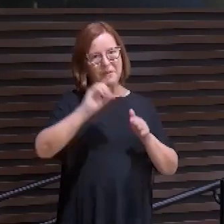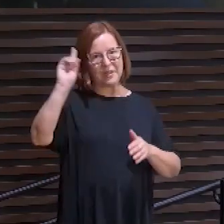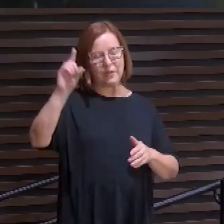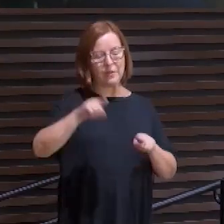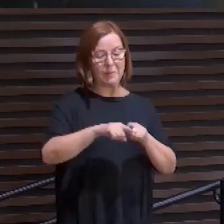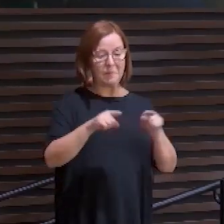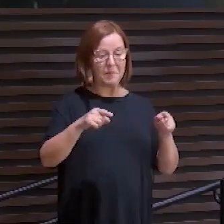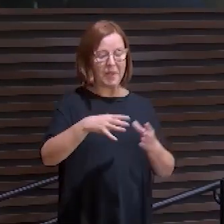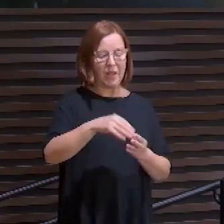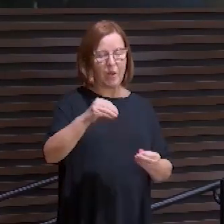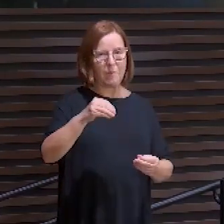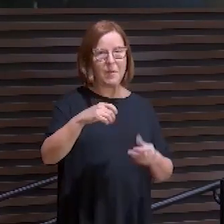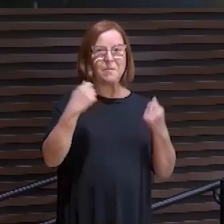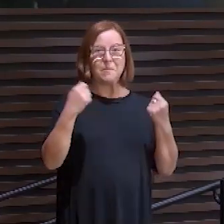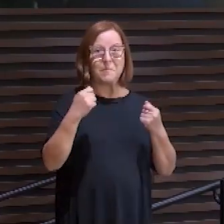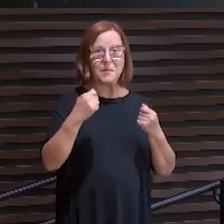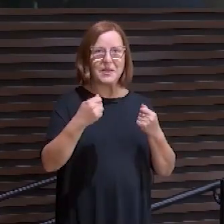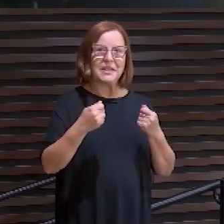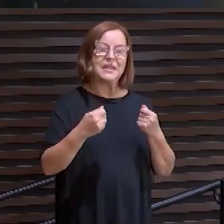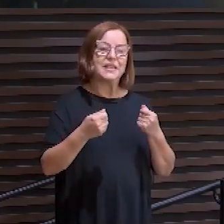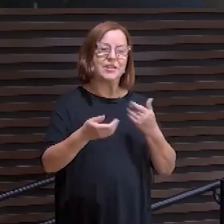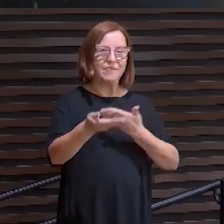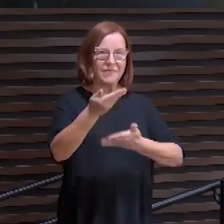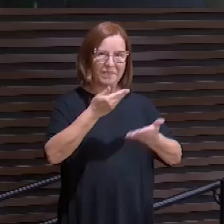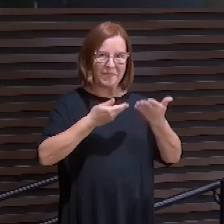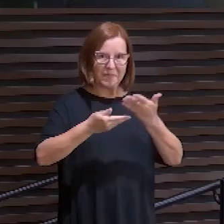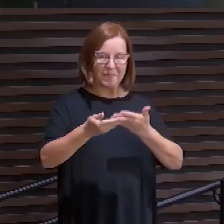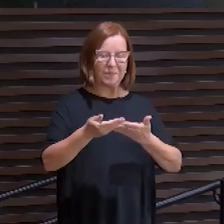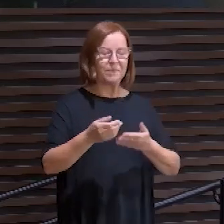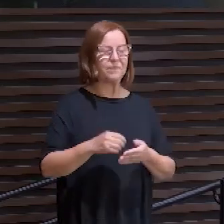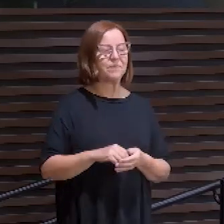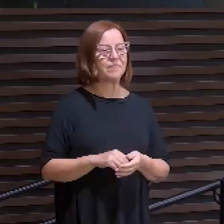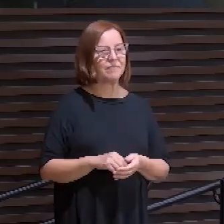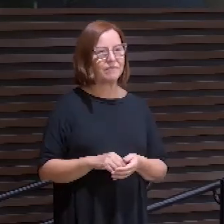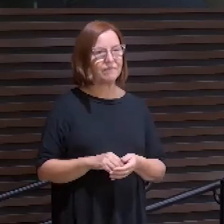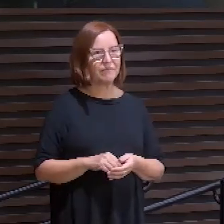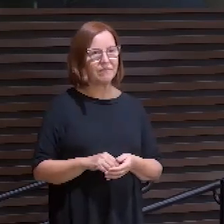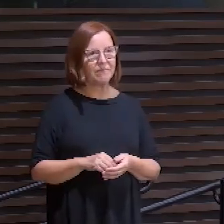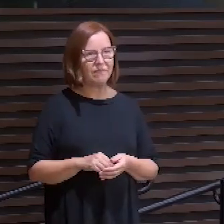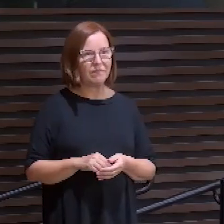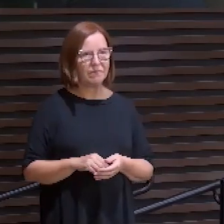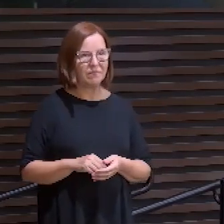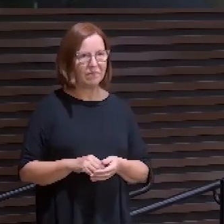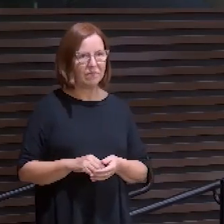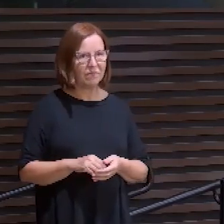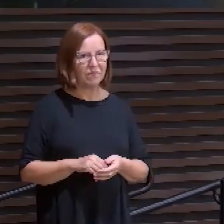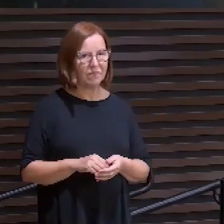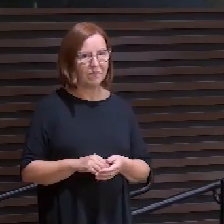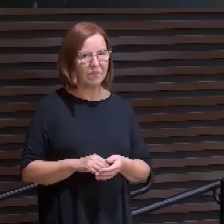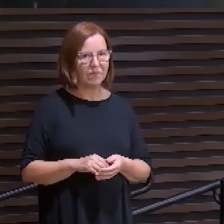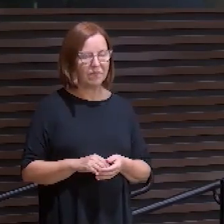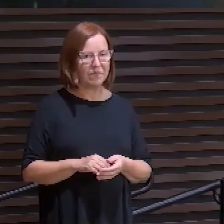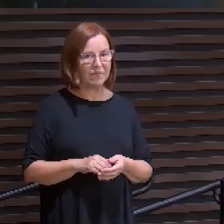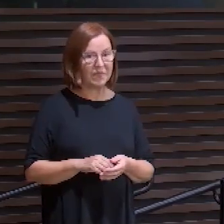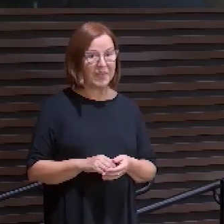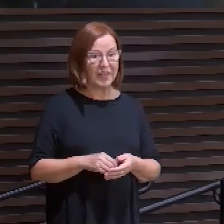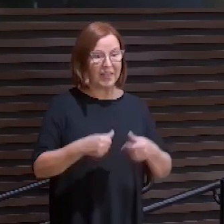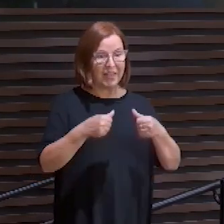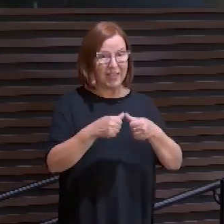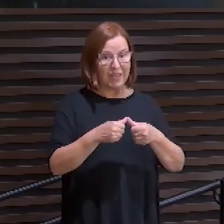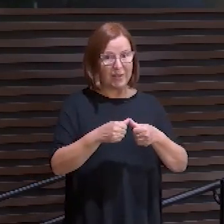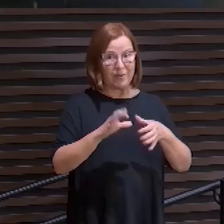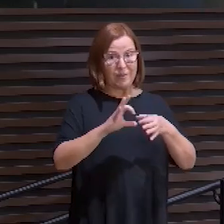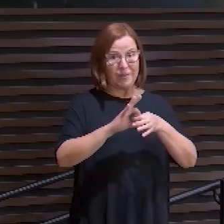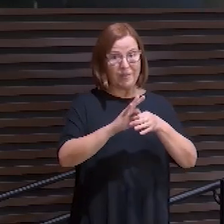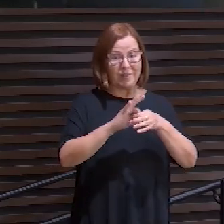relacionamento. E ele diz que isto solta as